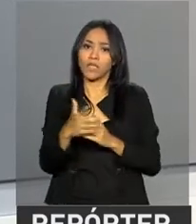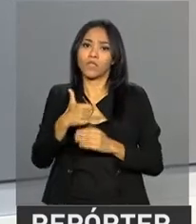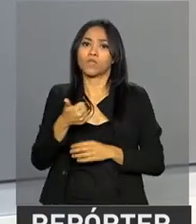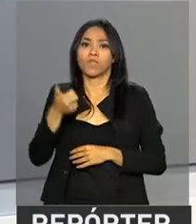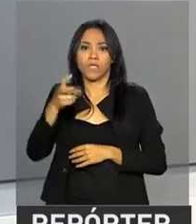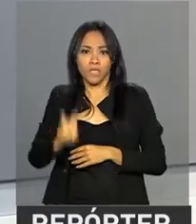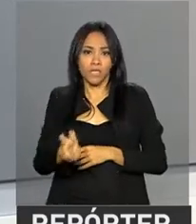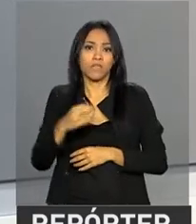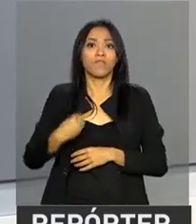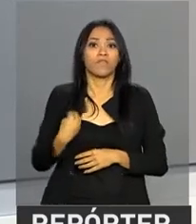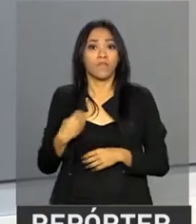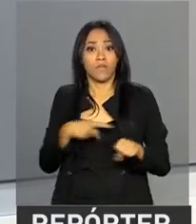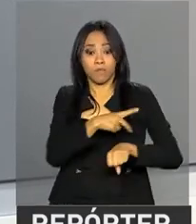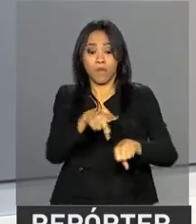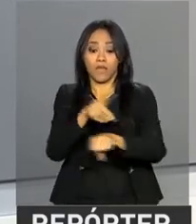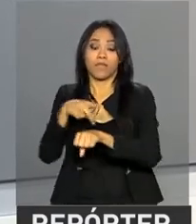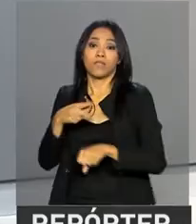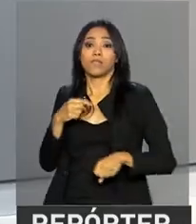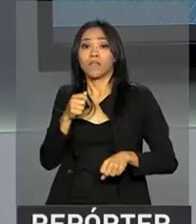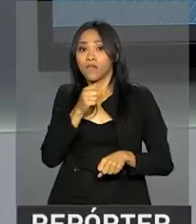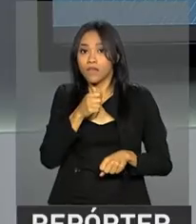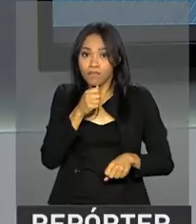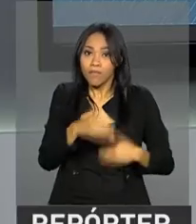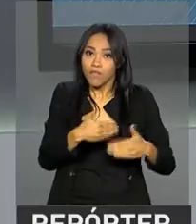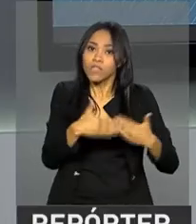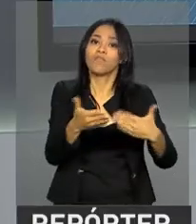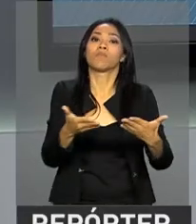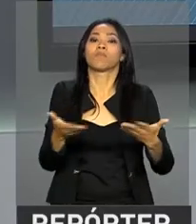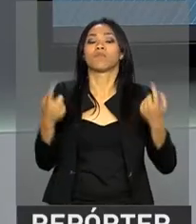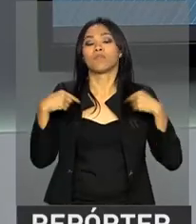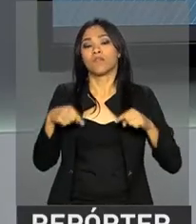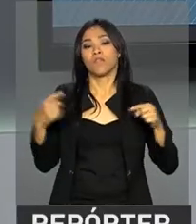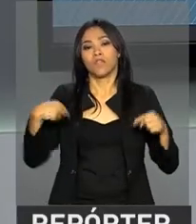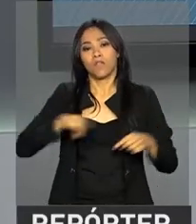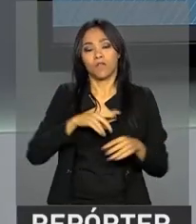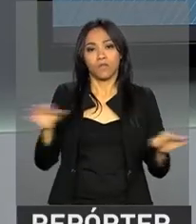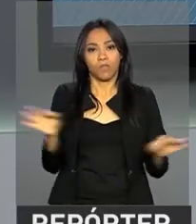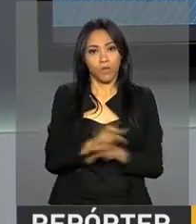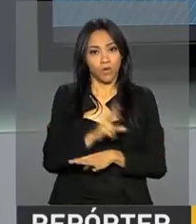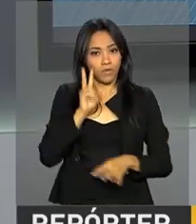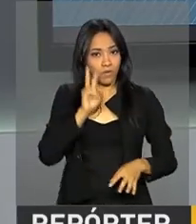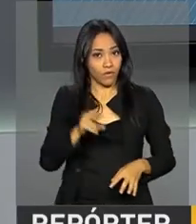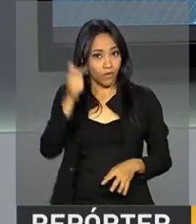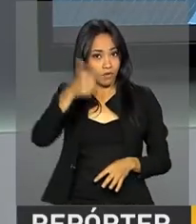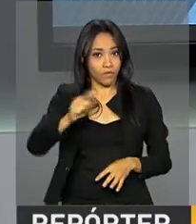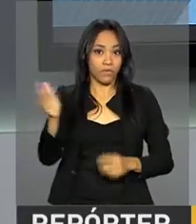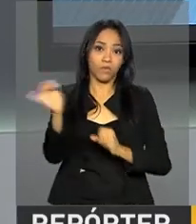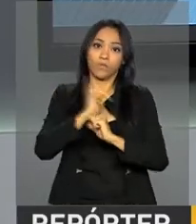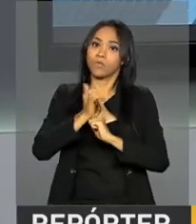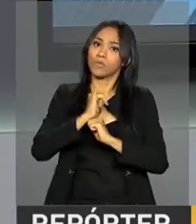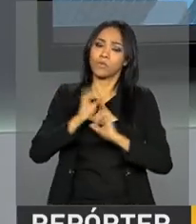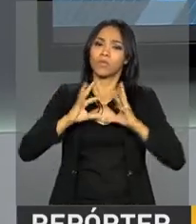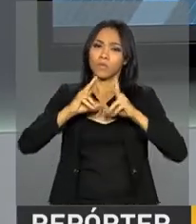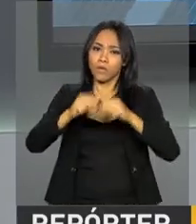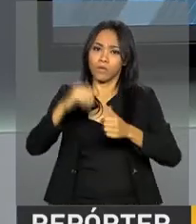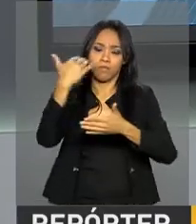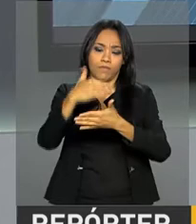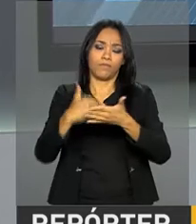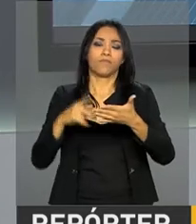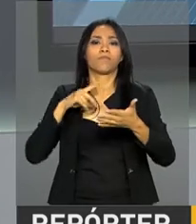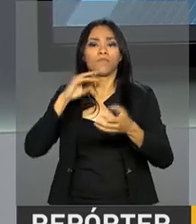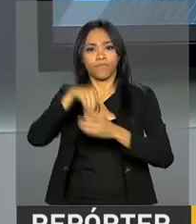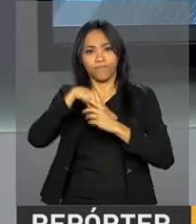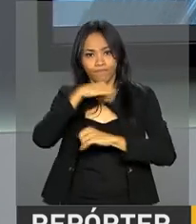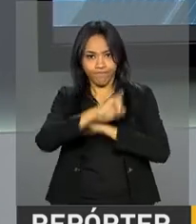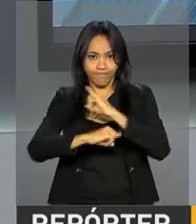em países em desenvolvimento nós ficamos por aqui você pode rever as reportagens no youtube e toda a nossa programação também está na